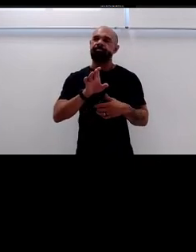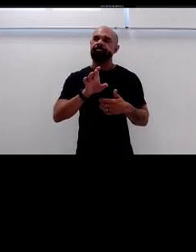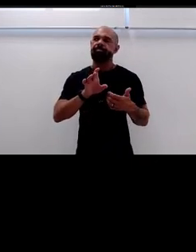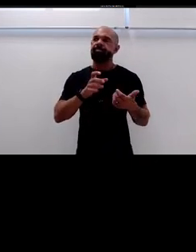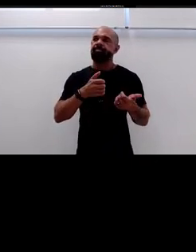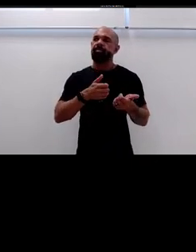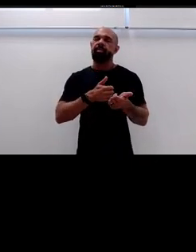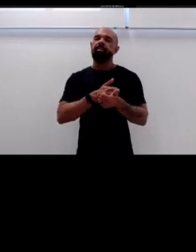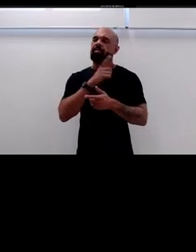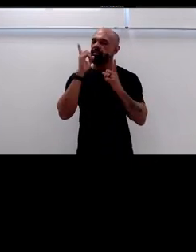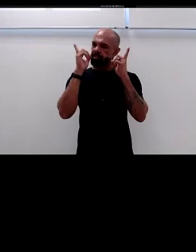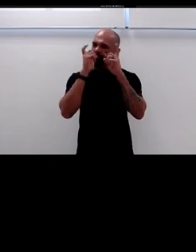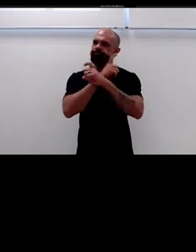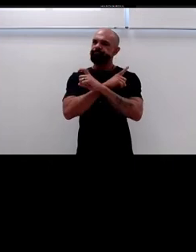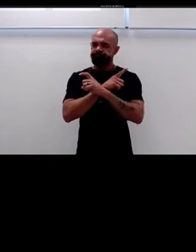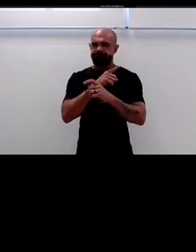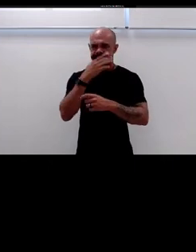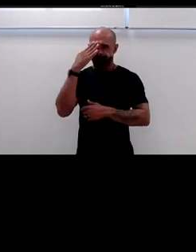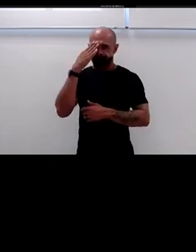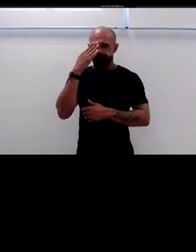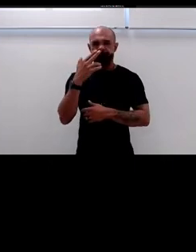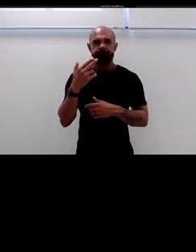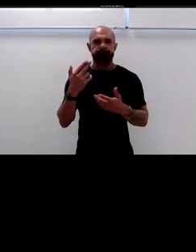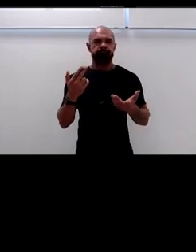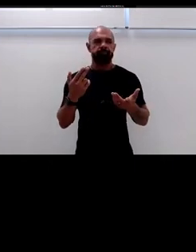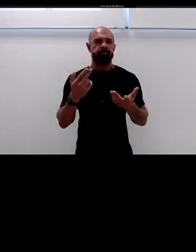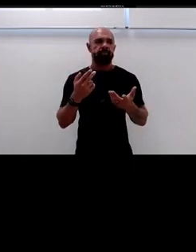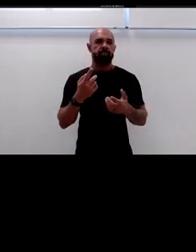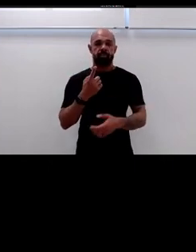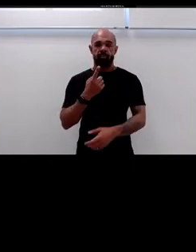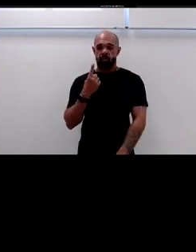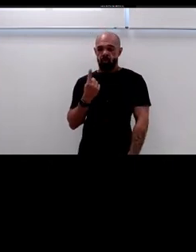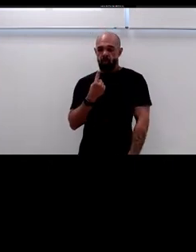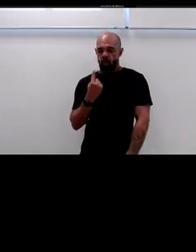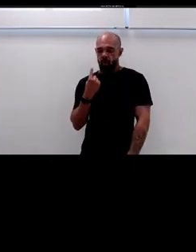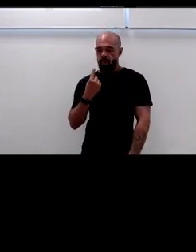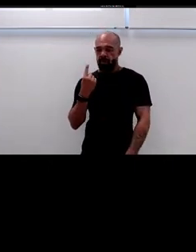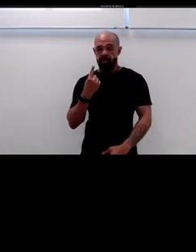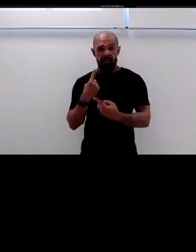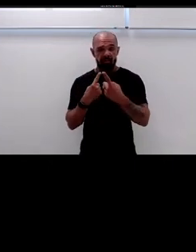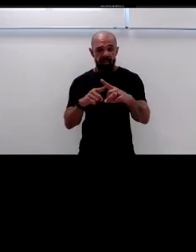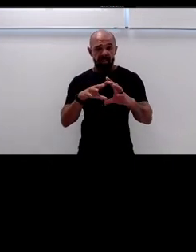é difícil, cara, entendeu? Porque você não pô, sozinho você vai enfrentar o mundo, cara.